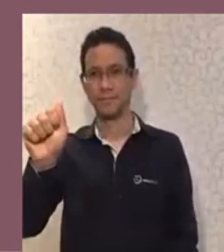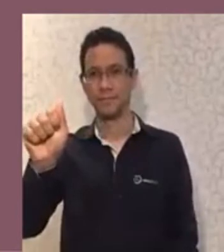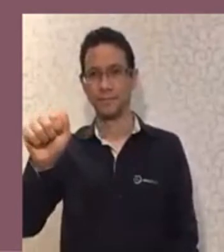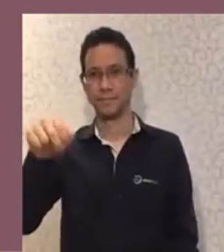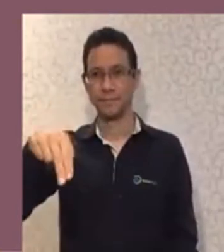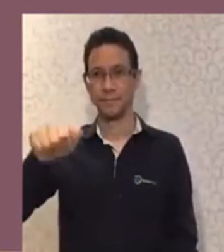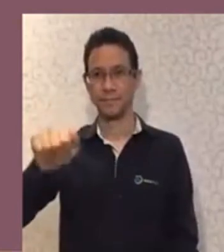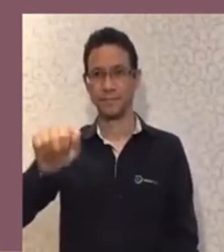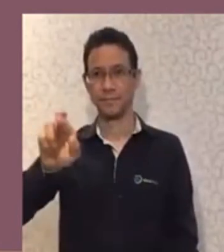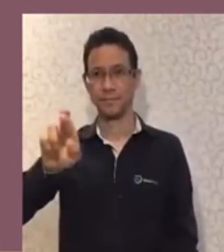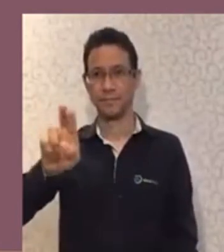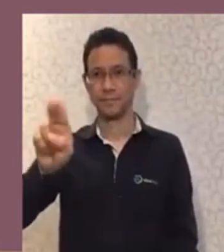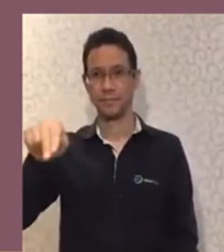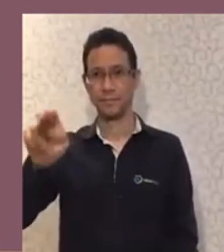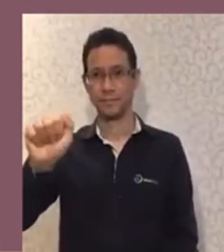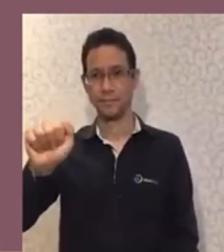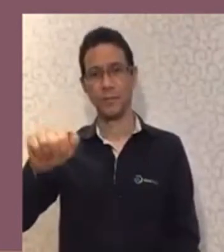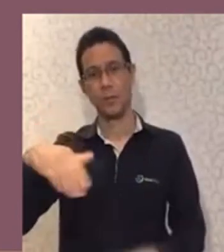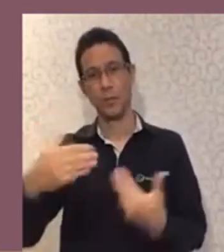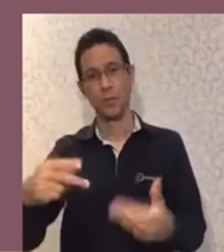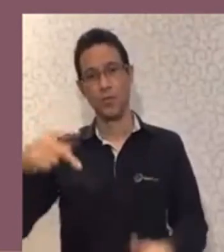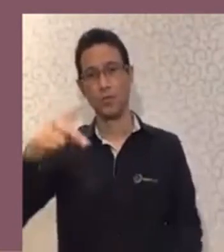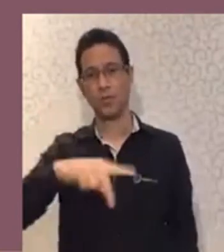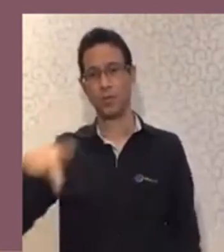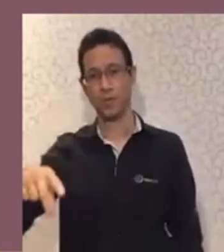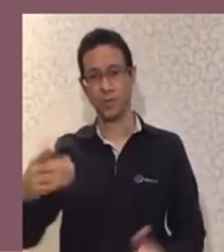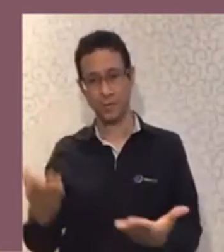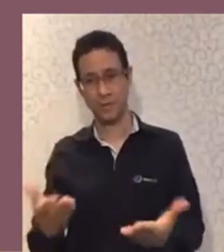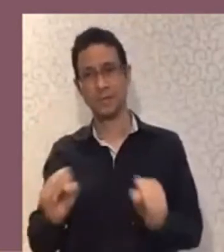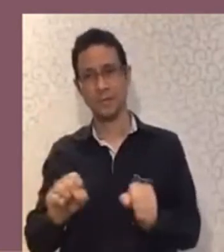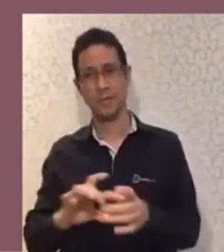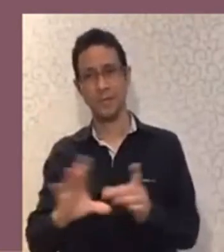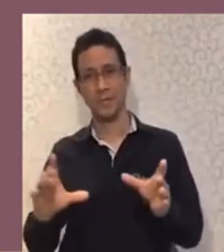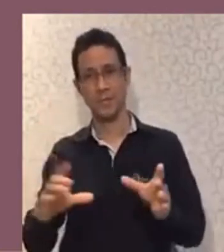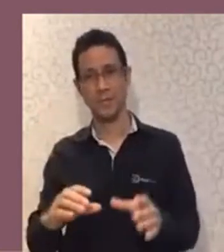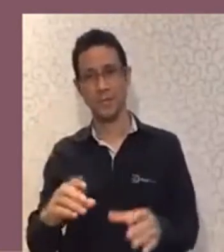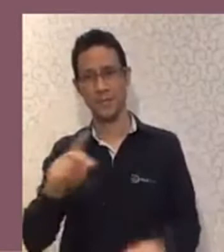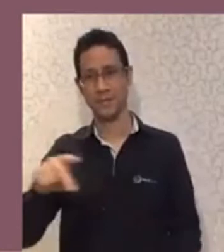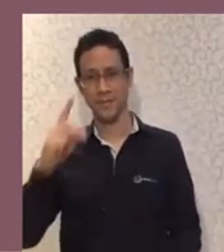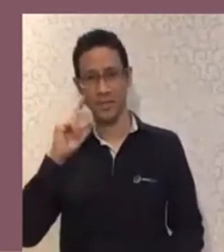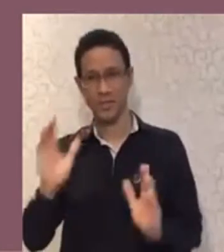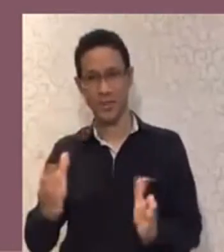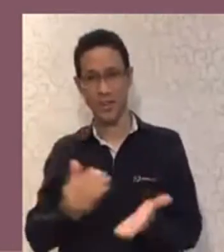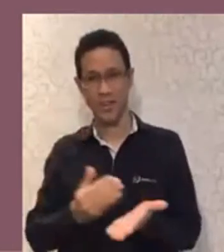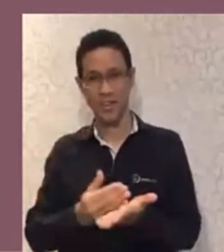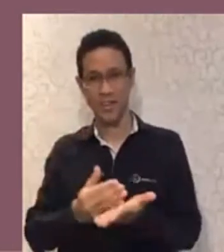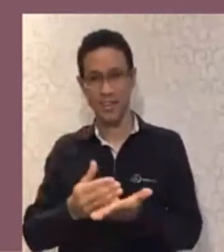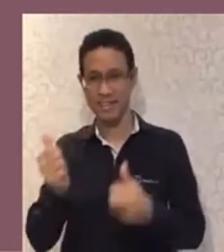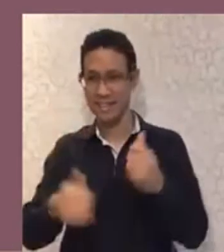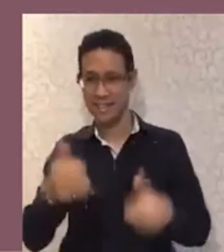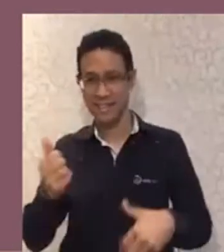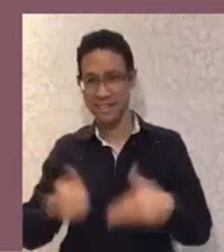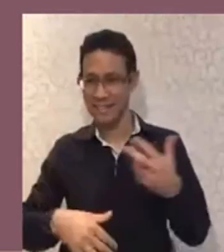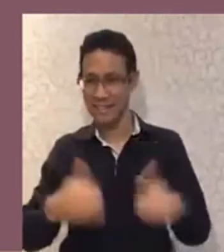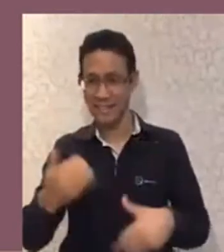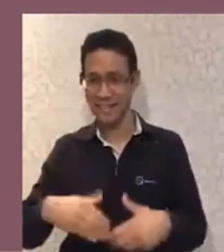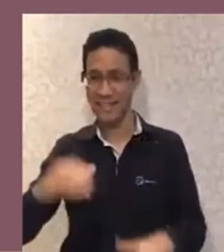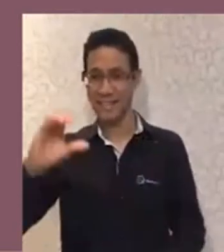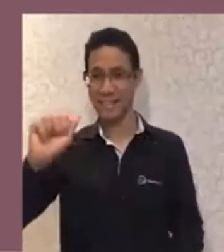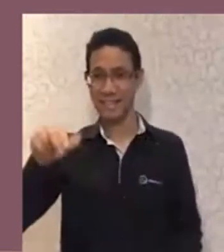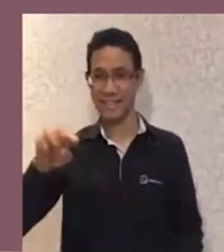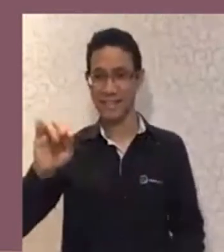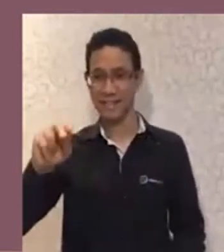Maruna ou professora Petronilha. A professora já deu um aquecimento na fala inicial, falando do cantinho de